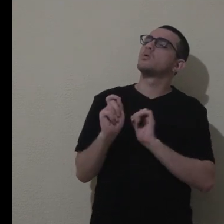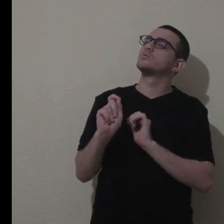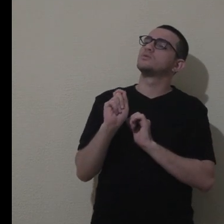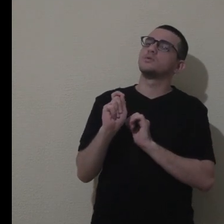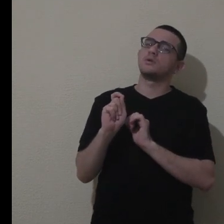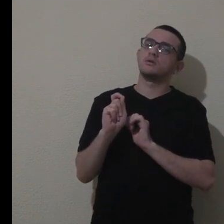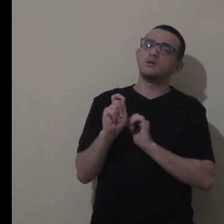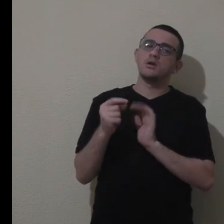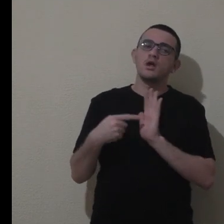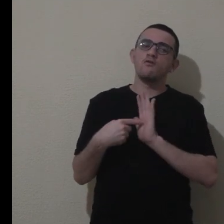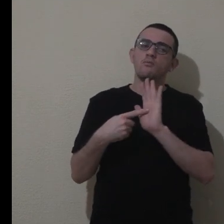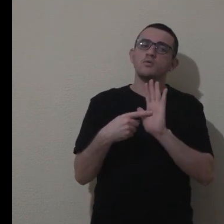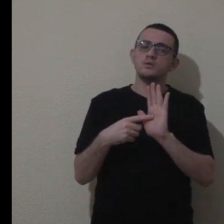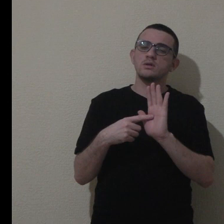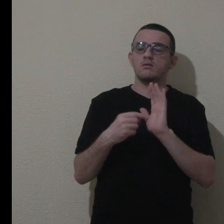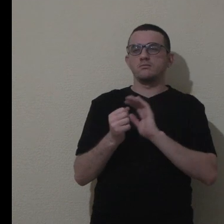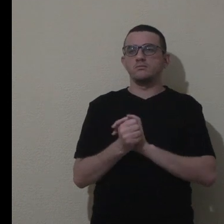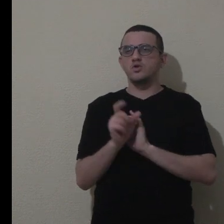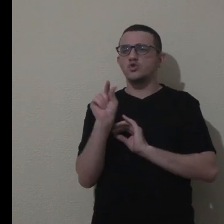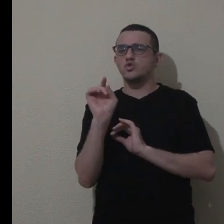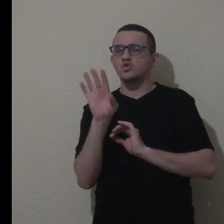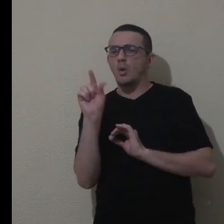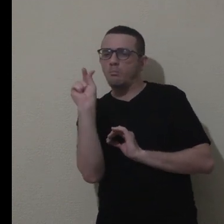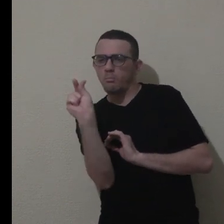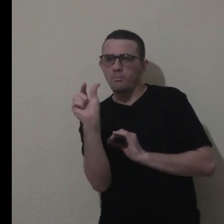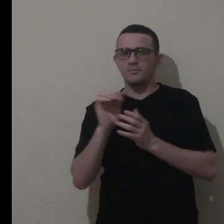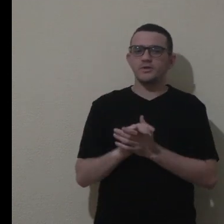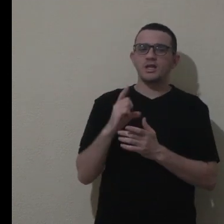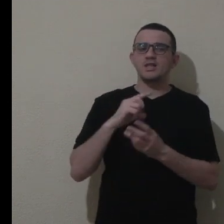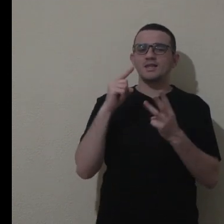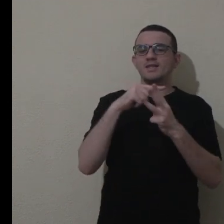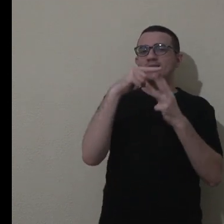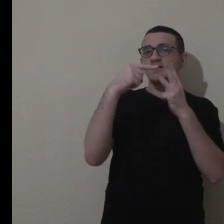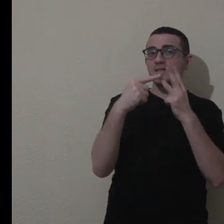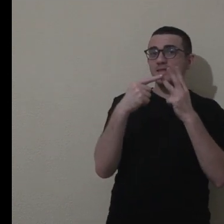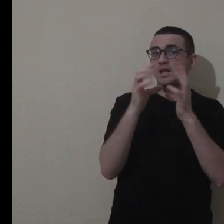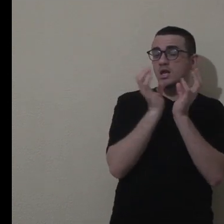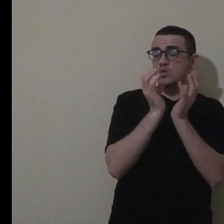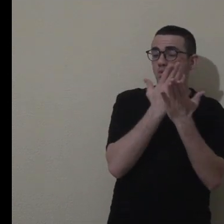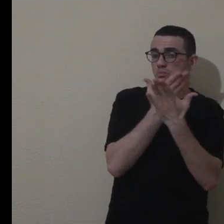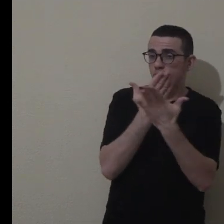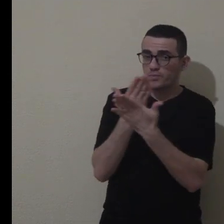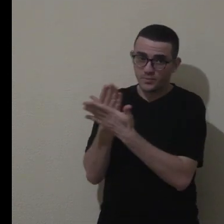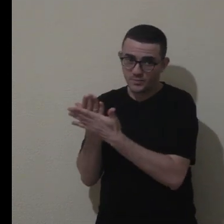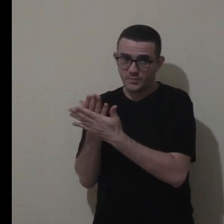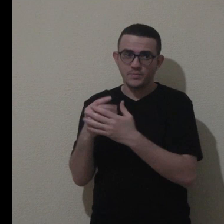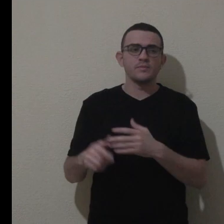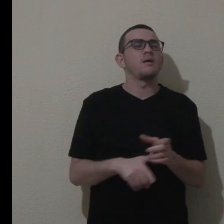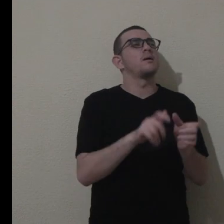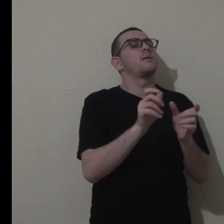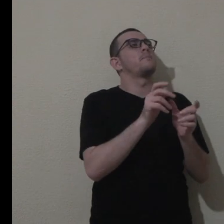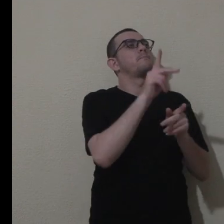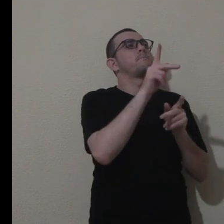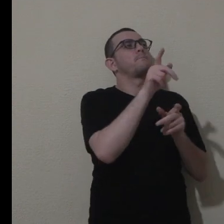mostra? Eu vou mostrar o highlight só. Né? Então, tem 3 grupos que eles estudaram. Então,